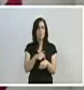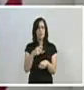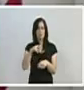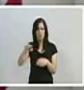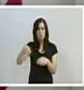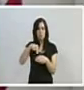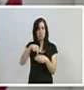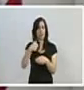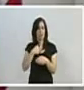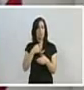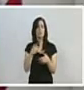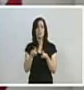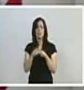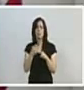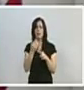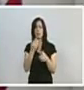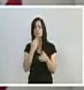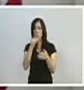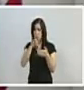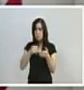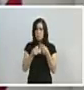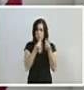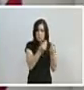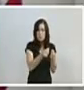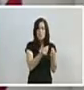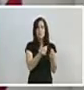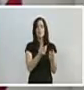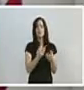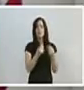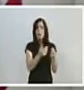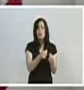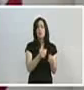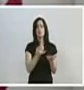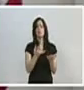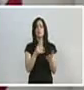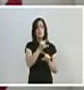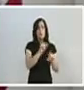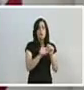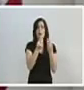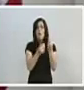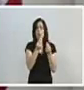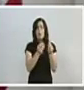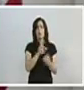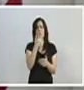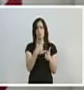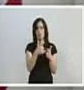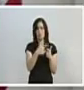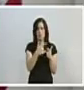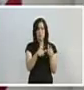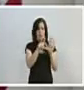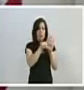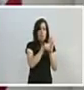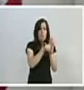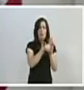tribuna e documentalmente aos governos, as alternativas para solucionar isto, com recursos federais, através da Lei de